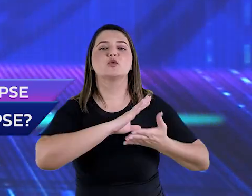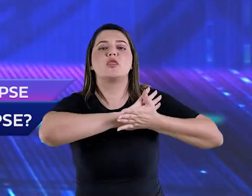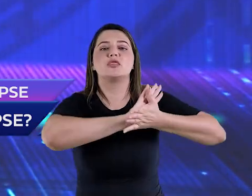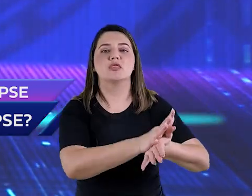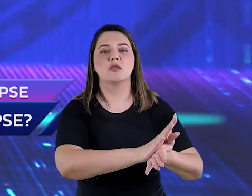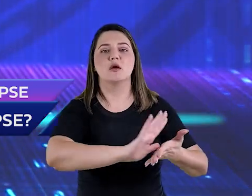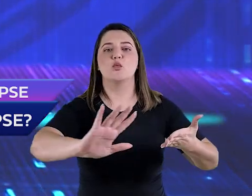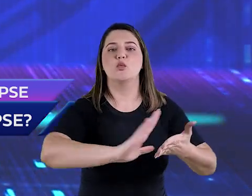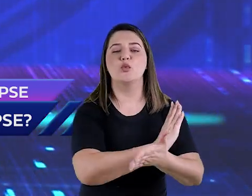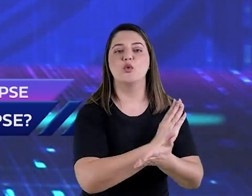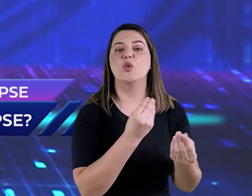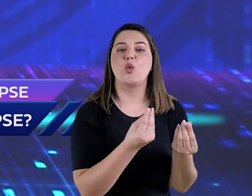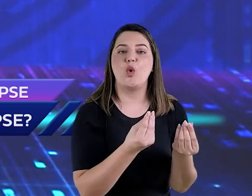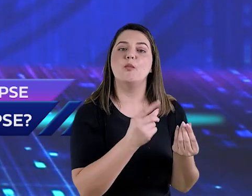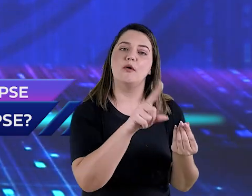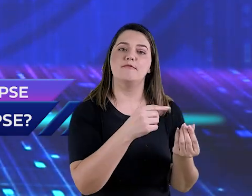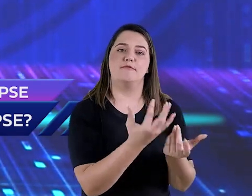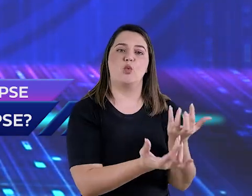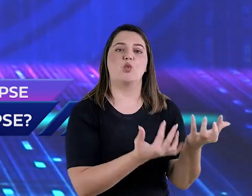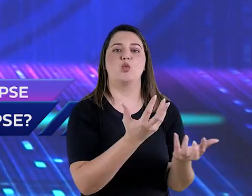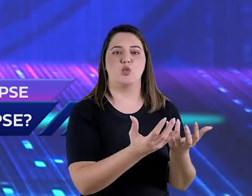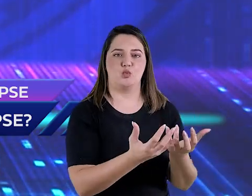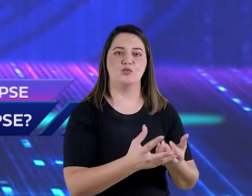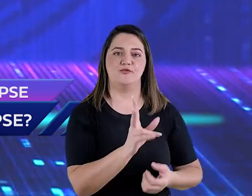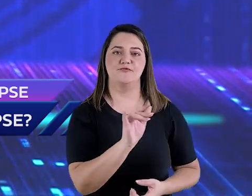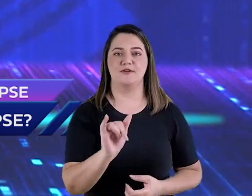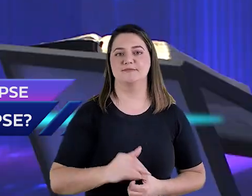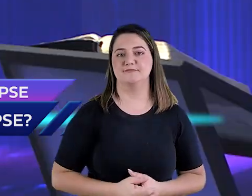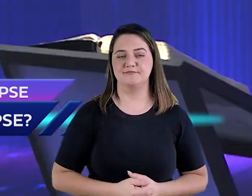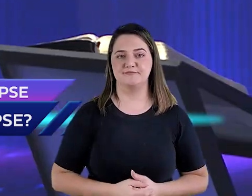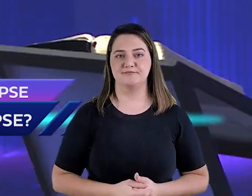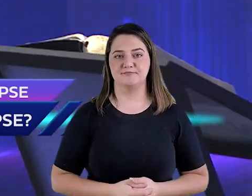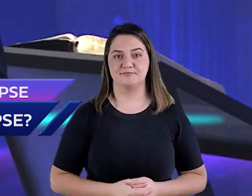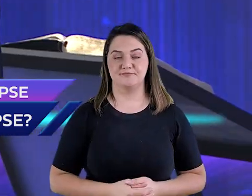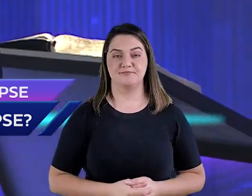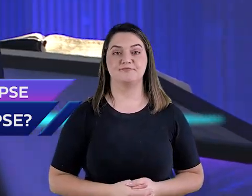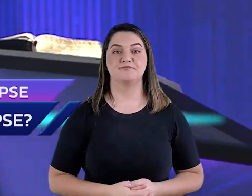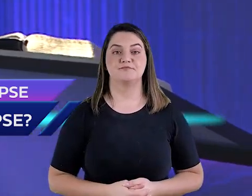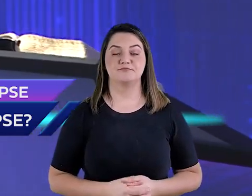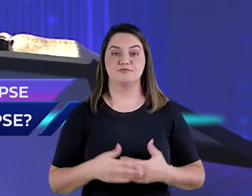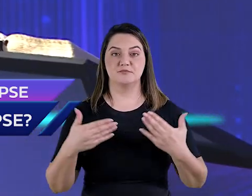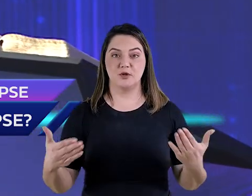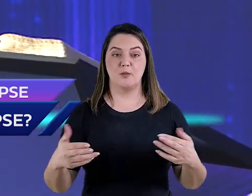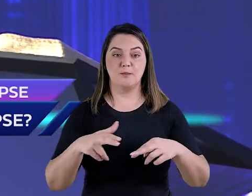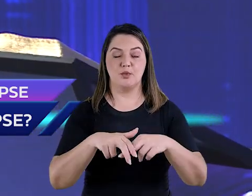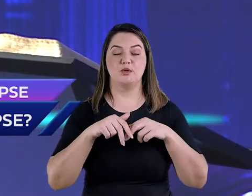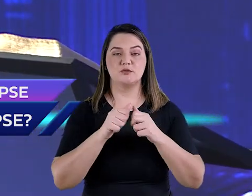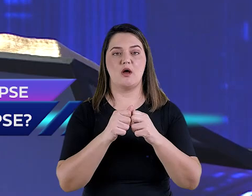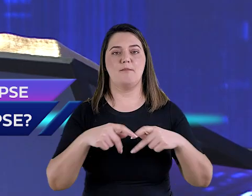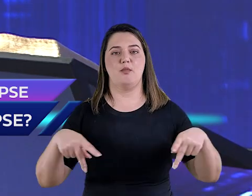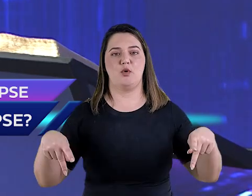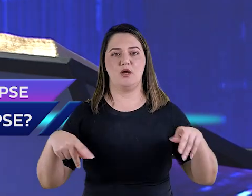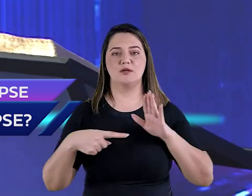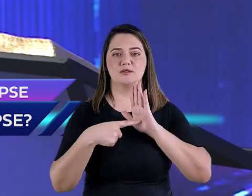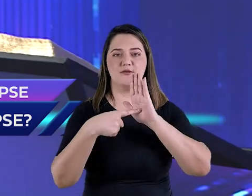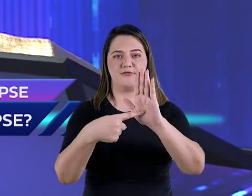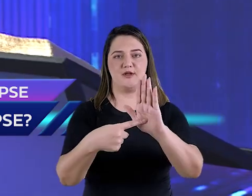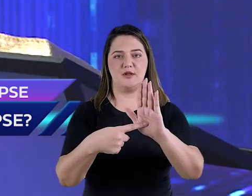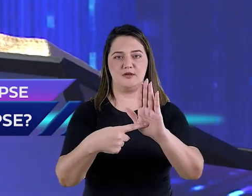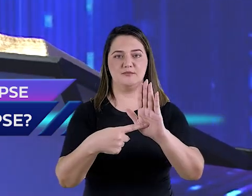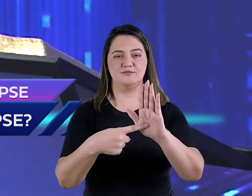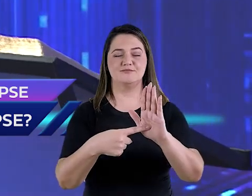lugar seguro para os salvos. É neste momento que o Apocalipse